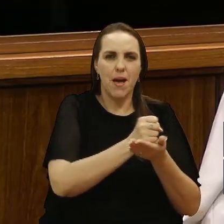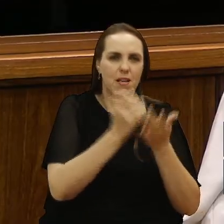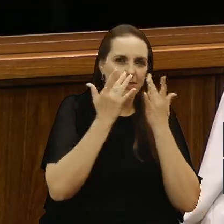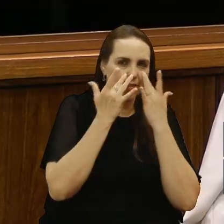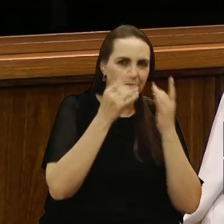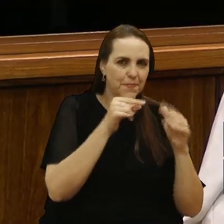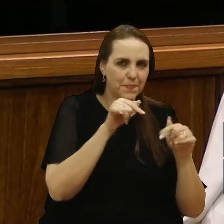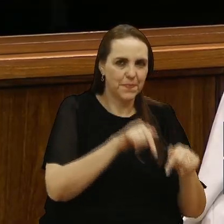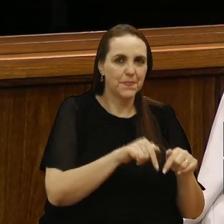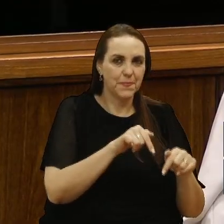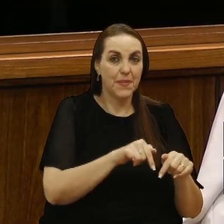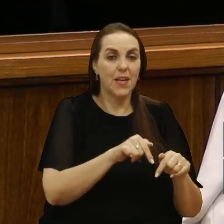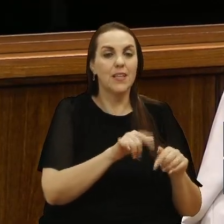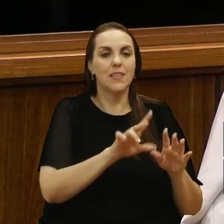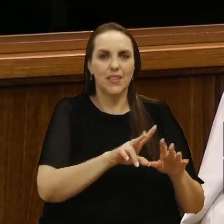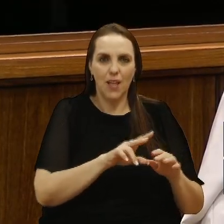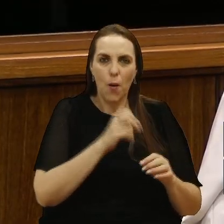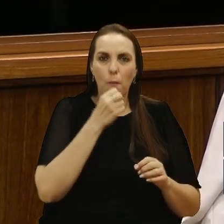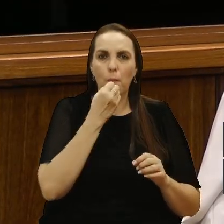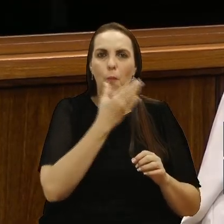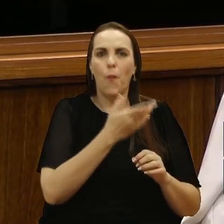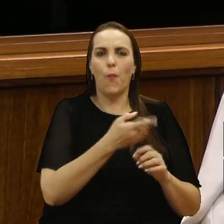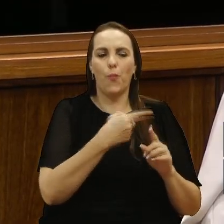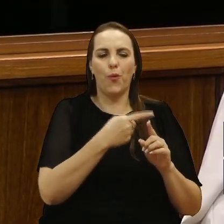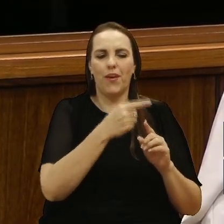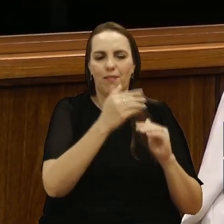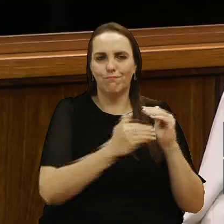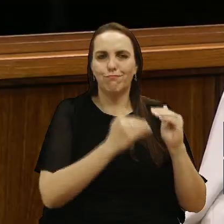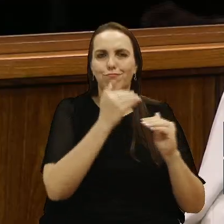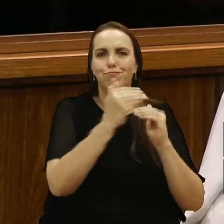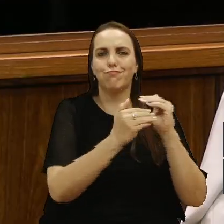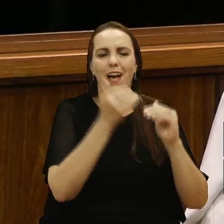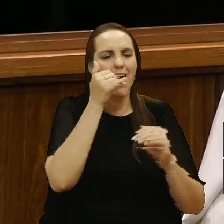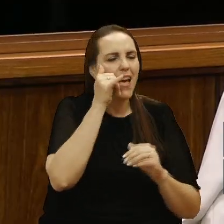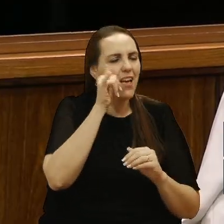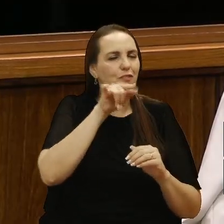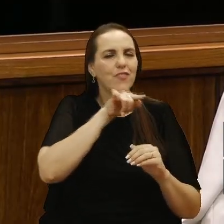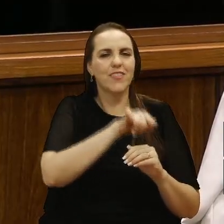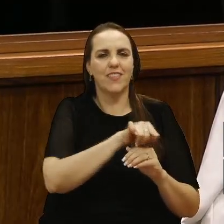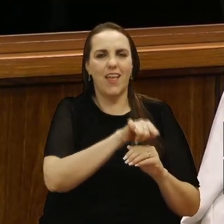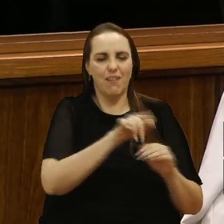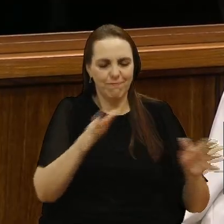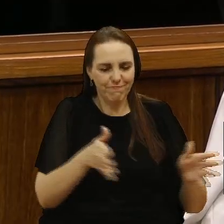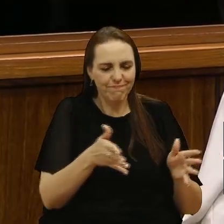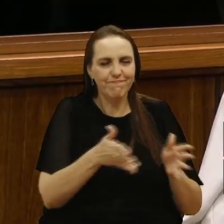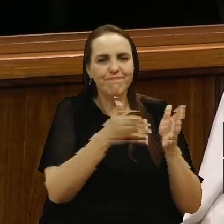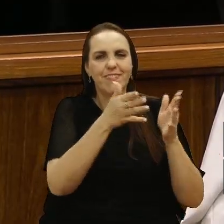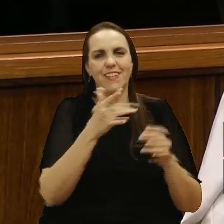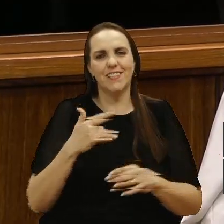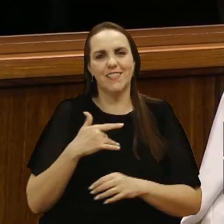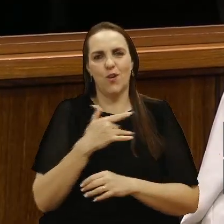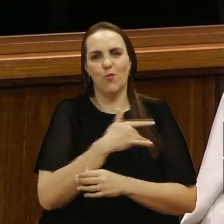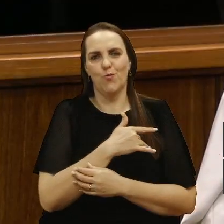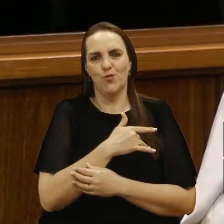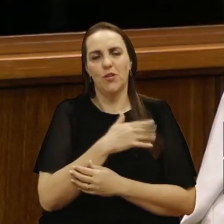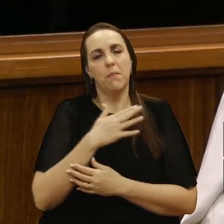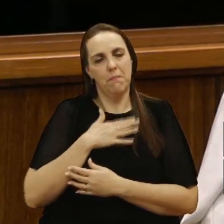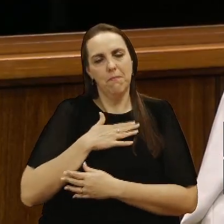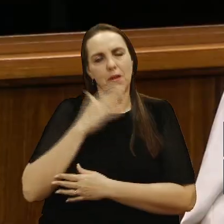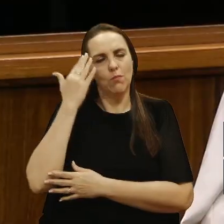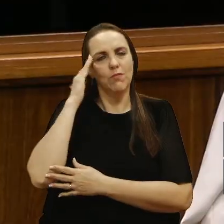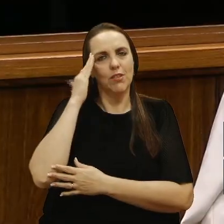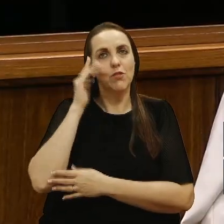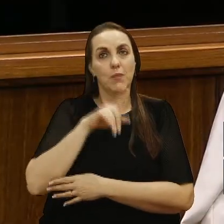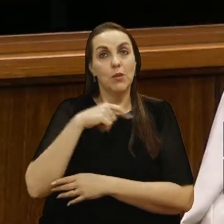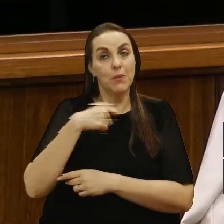básica, a gente está reforçando a prevenção e a promoção da saúde. E, no meu entendimento, é